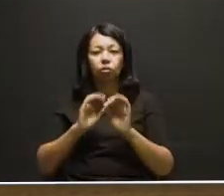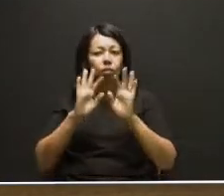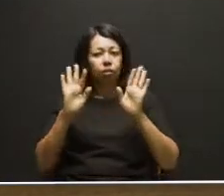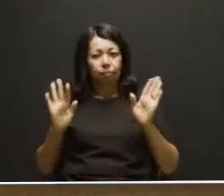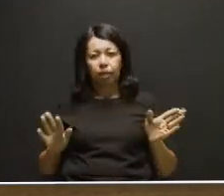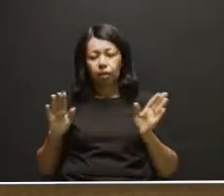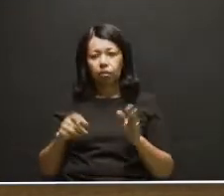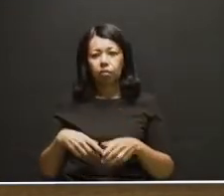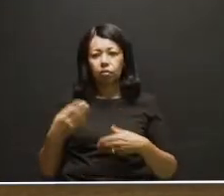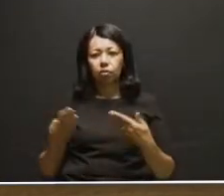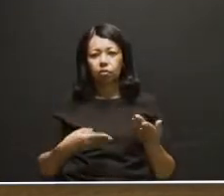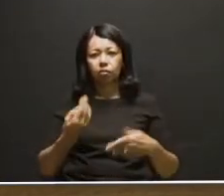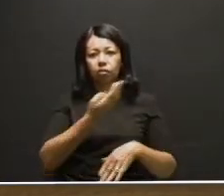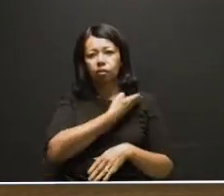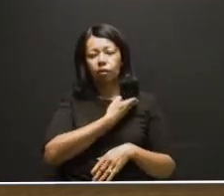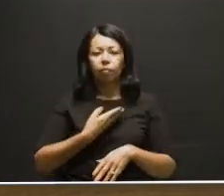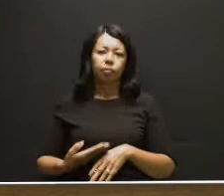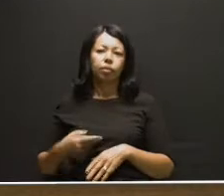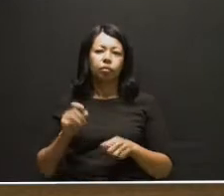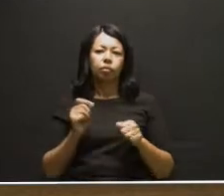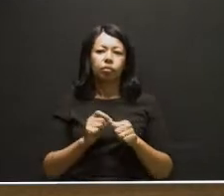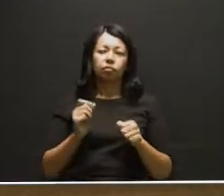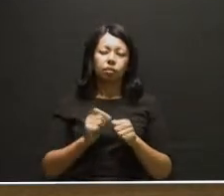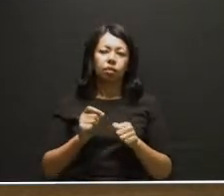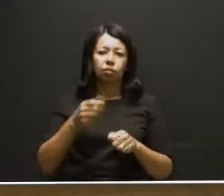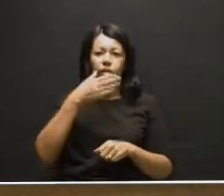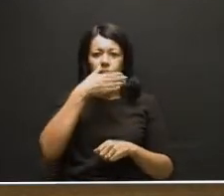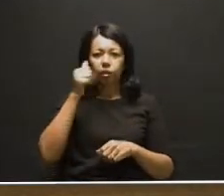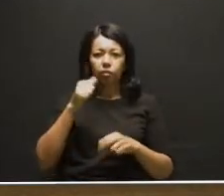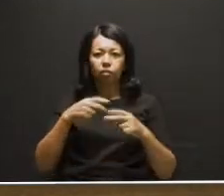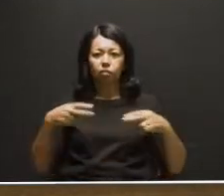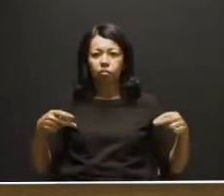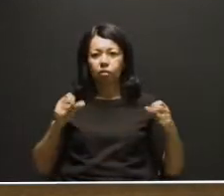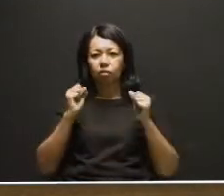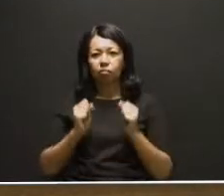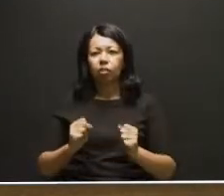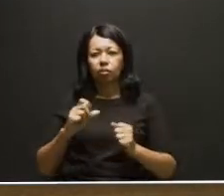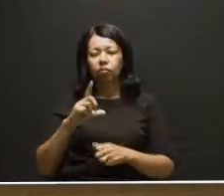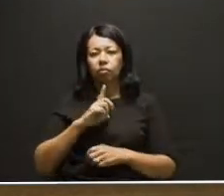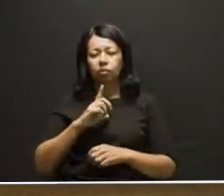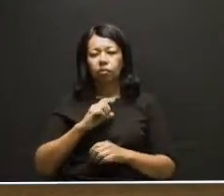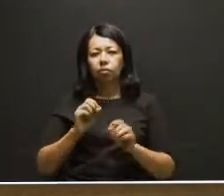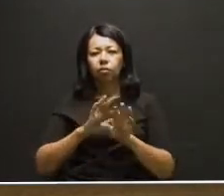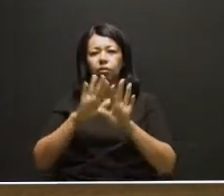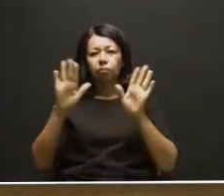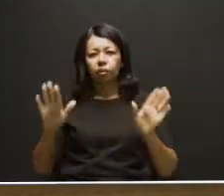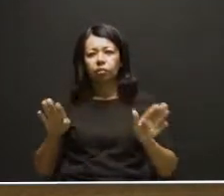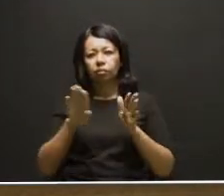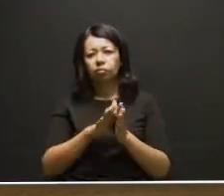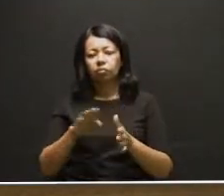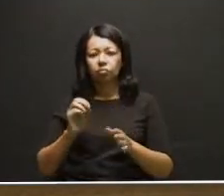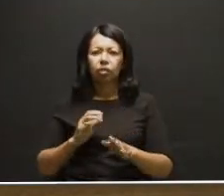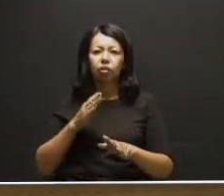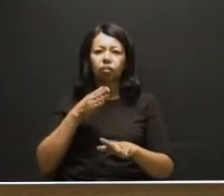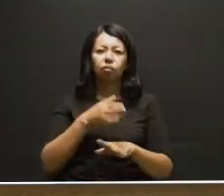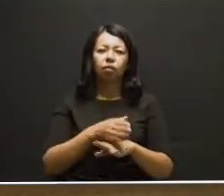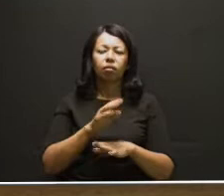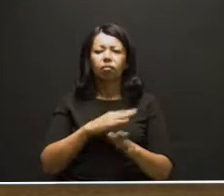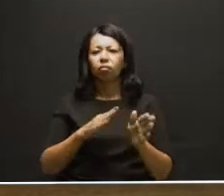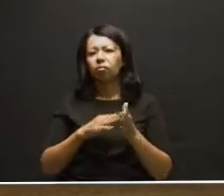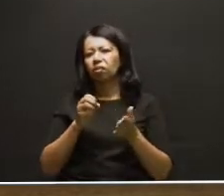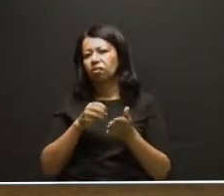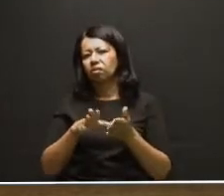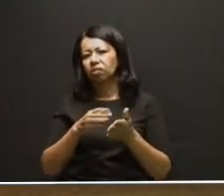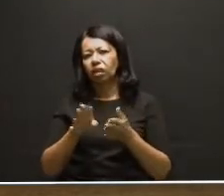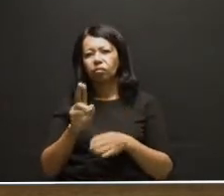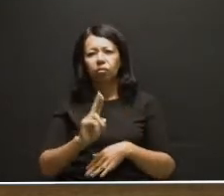no serviço público serviços prestados é a melhor coisa que você pode ter a transparência de tudo o que entra de tudo o que sai de